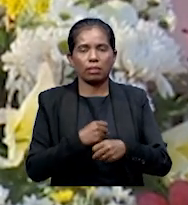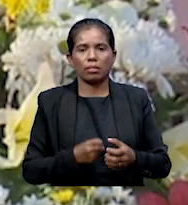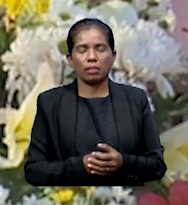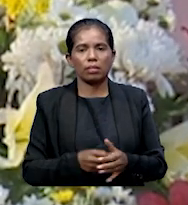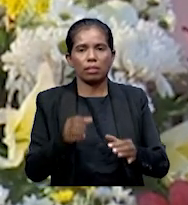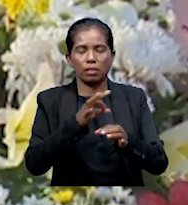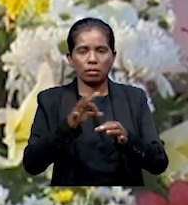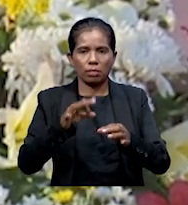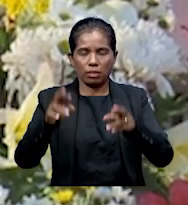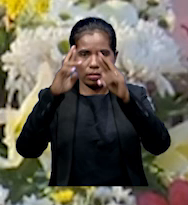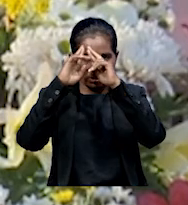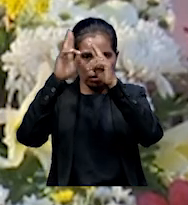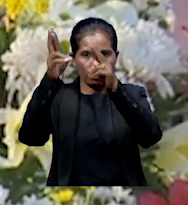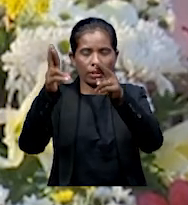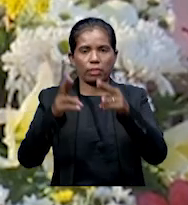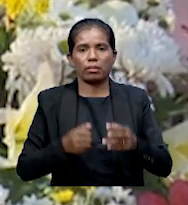espírito respeita malo,